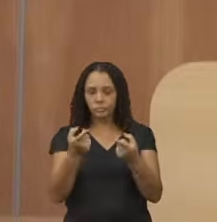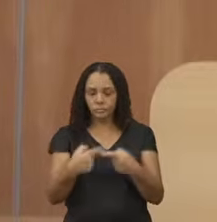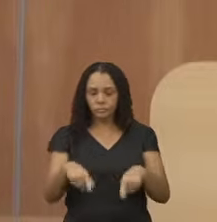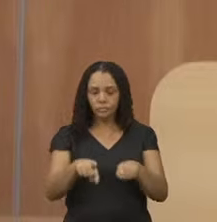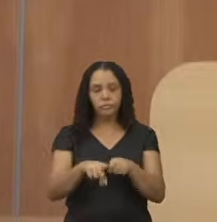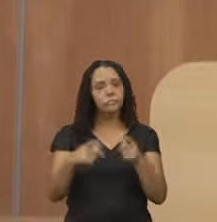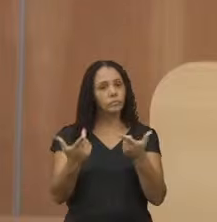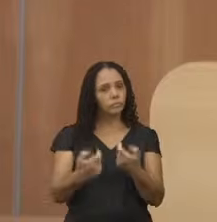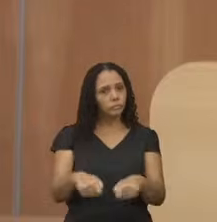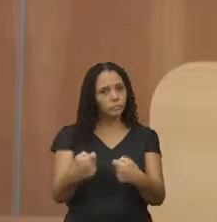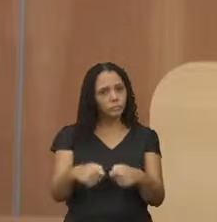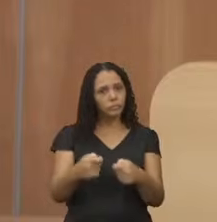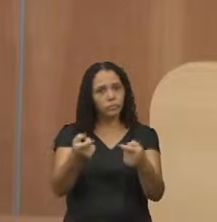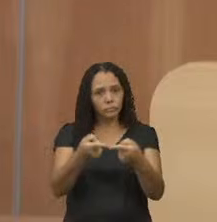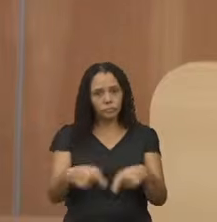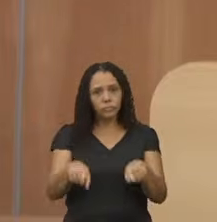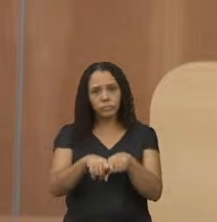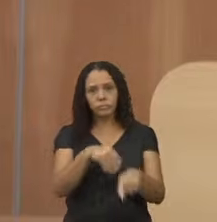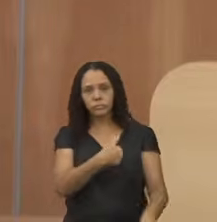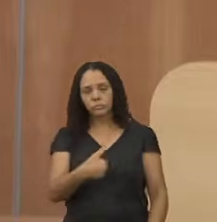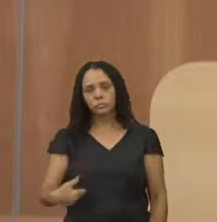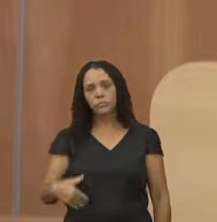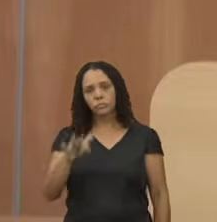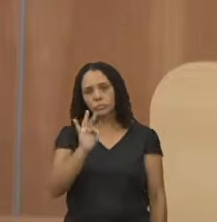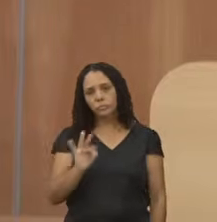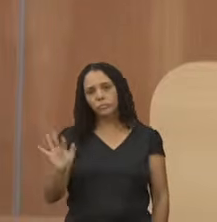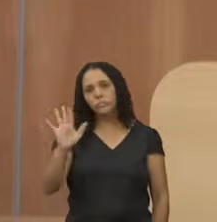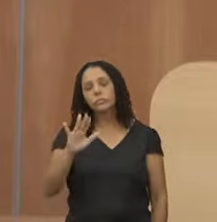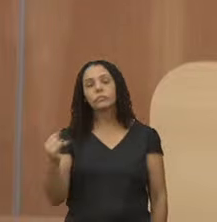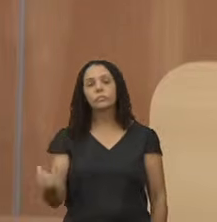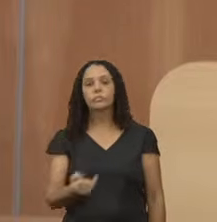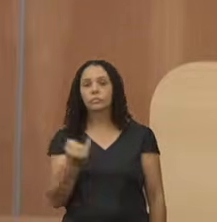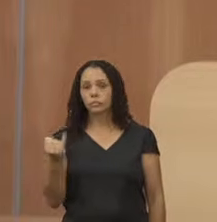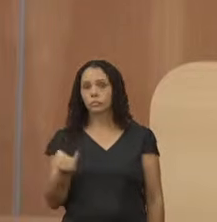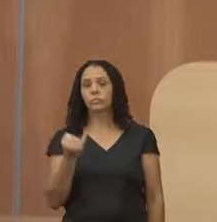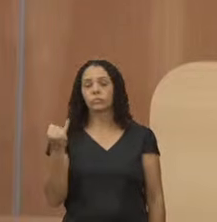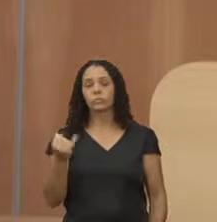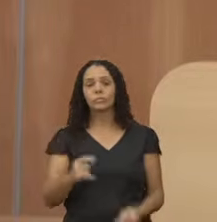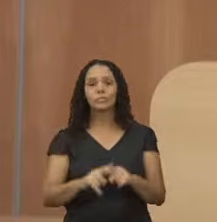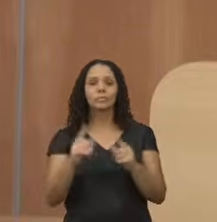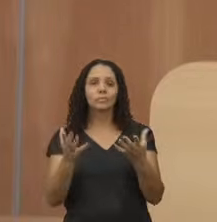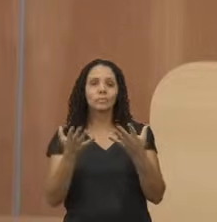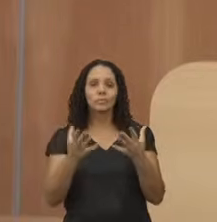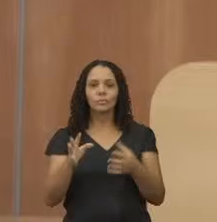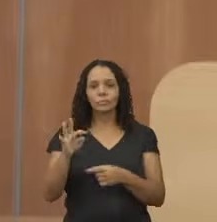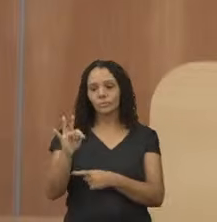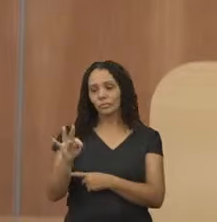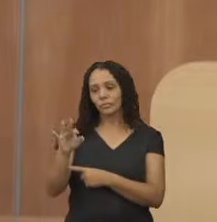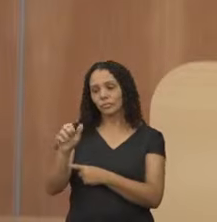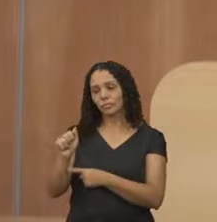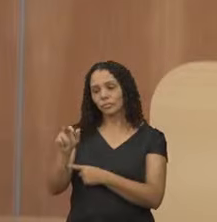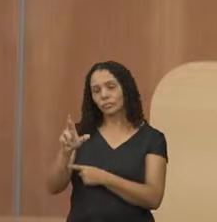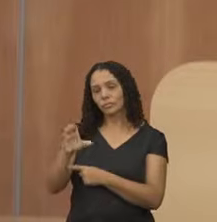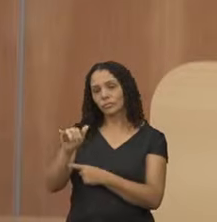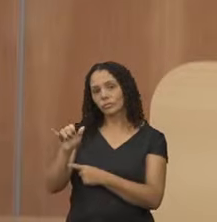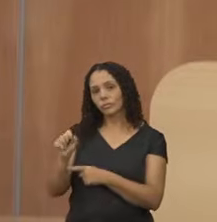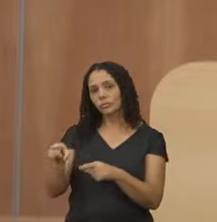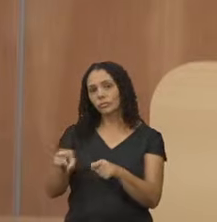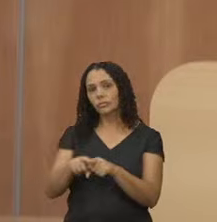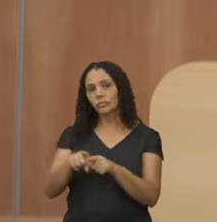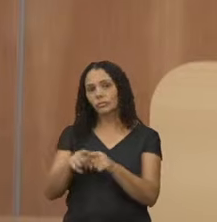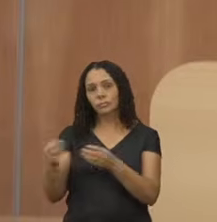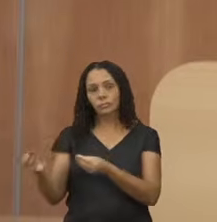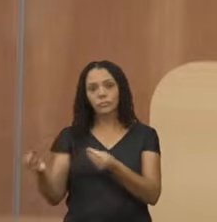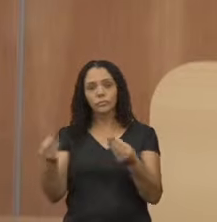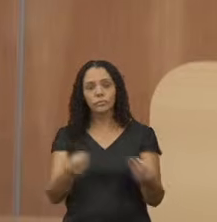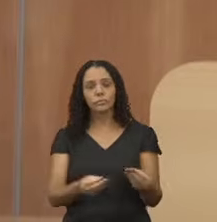parceria. Então essa parceria do governo federal do Minha Casa Minha Vida é fundamental. Mas eu também queria que o Tarcísio encaminhasse unidades habitacionais para